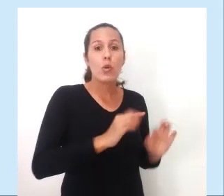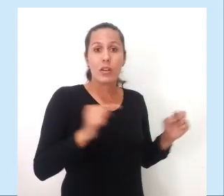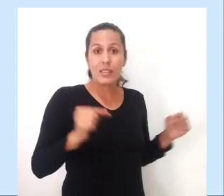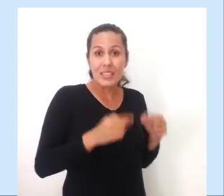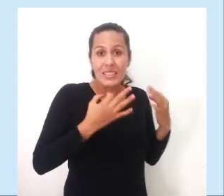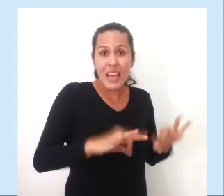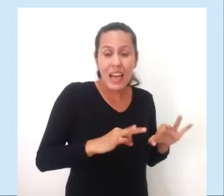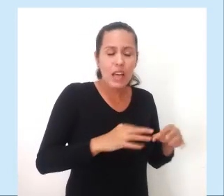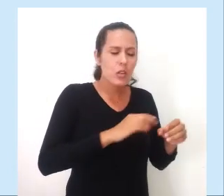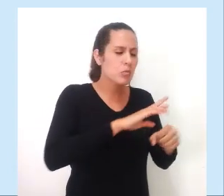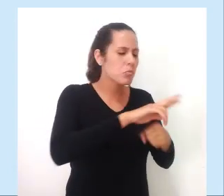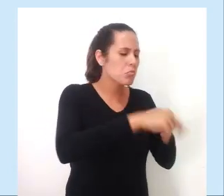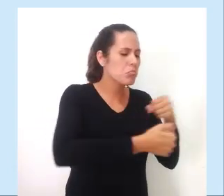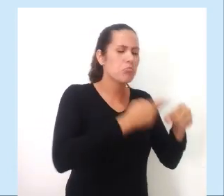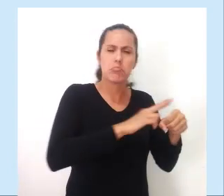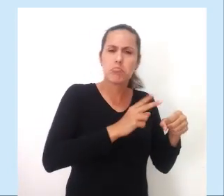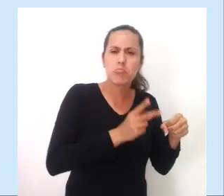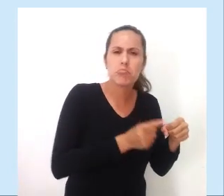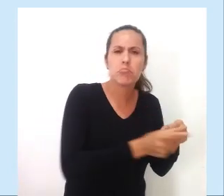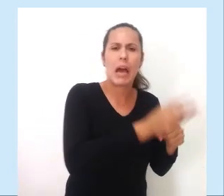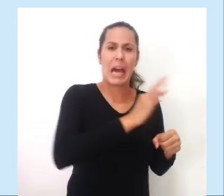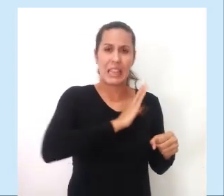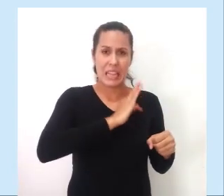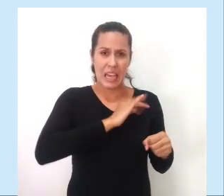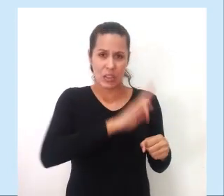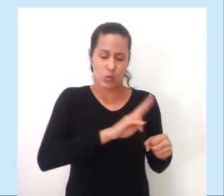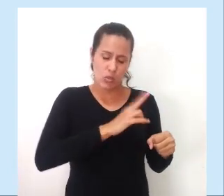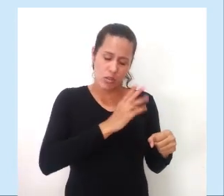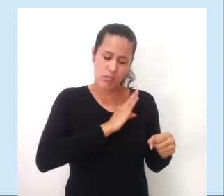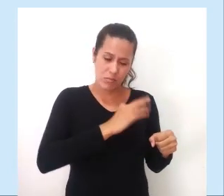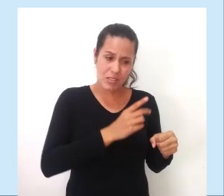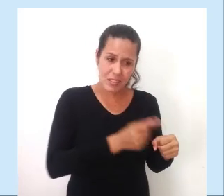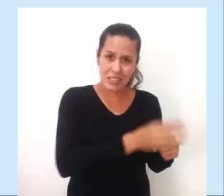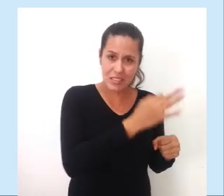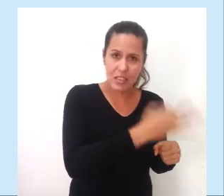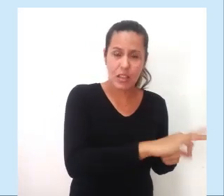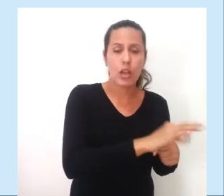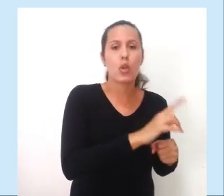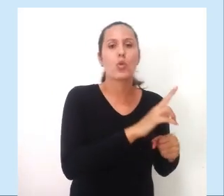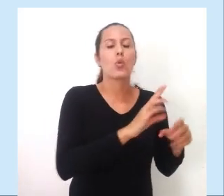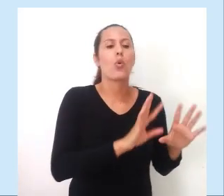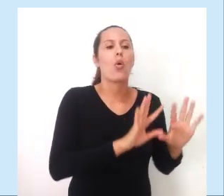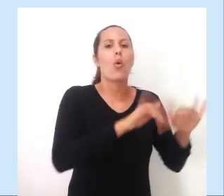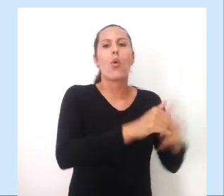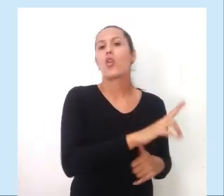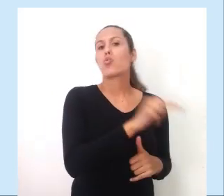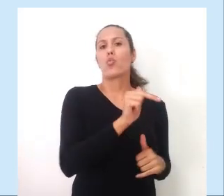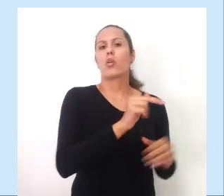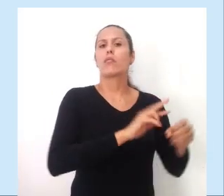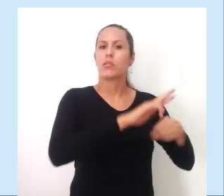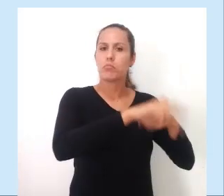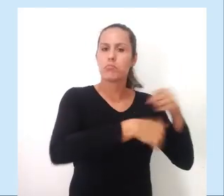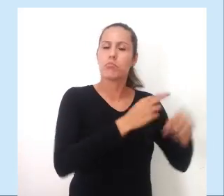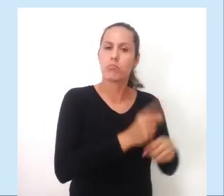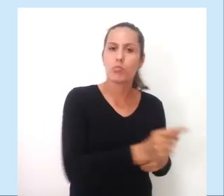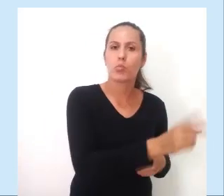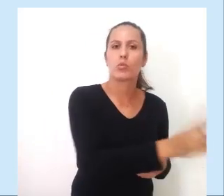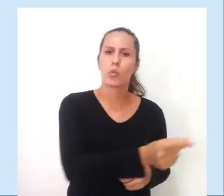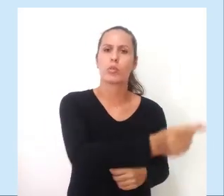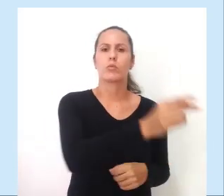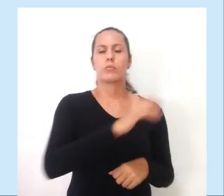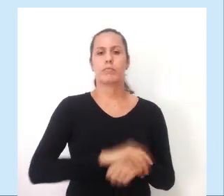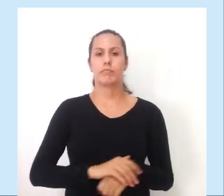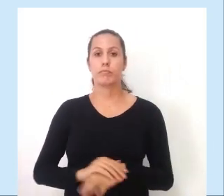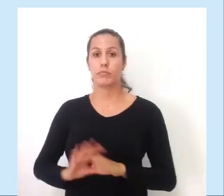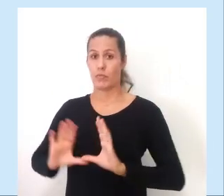o uso for correto, se o manejo for correto, jamais acabará. A gente vai entrar agora